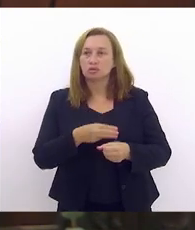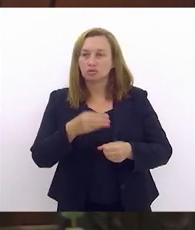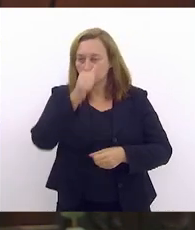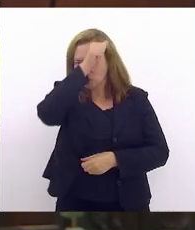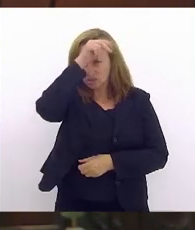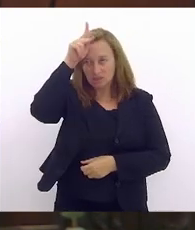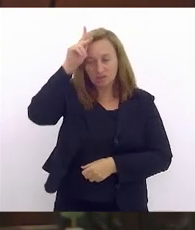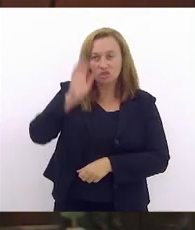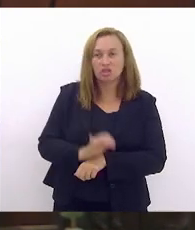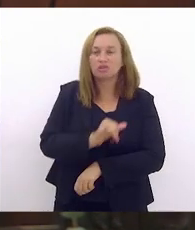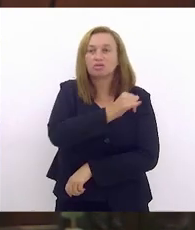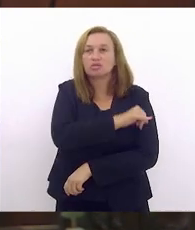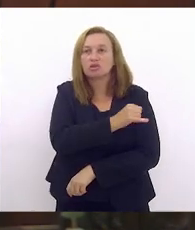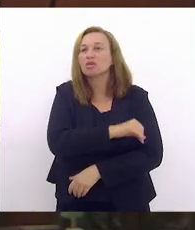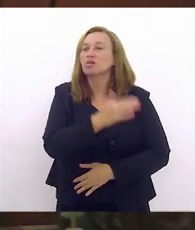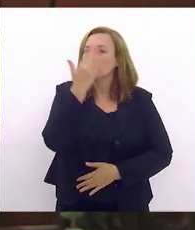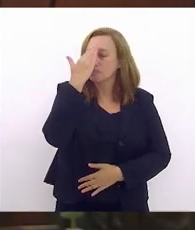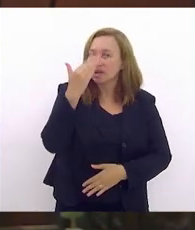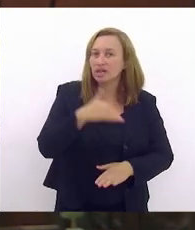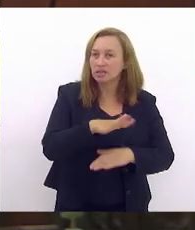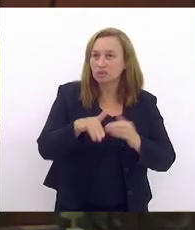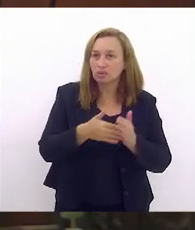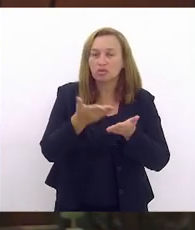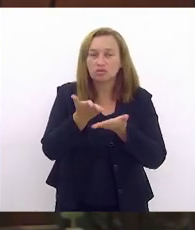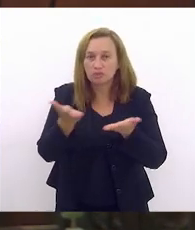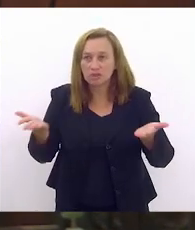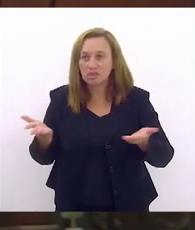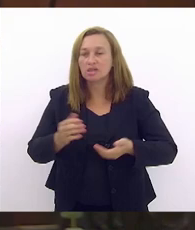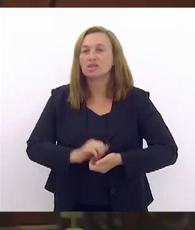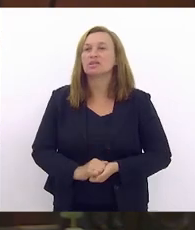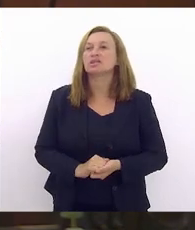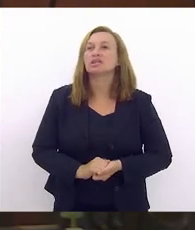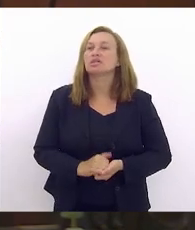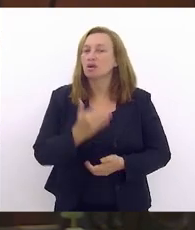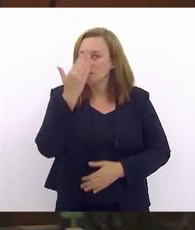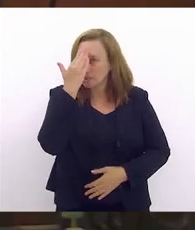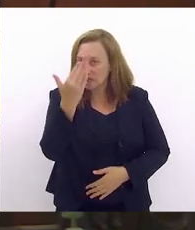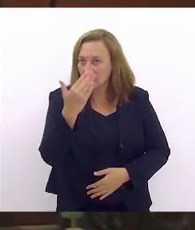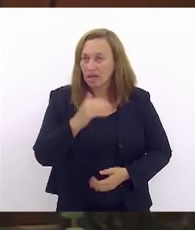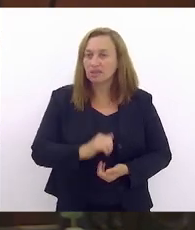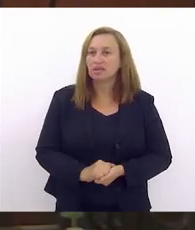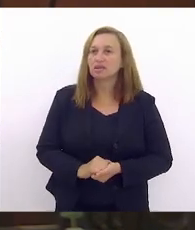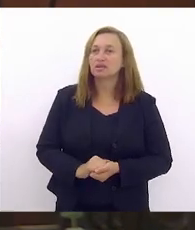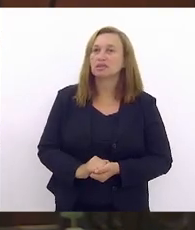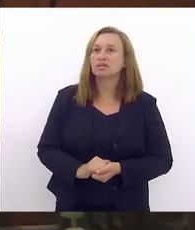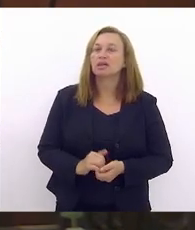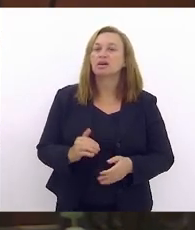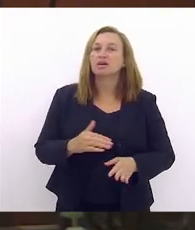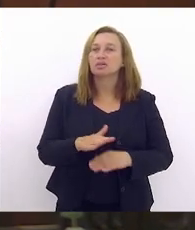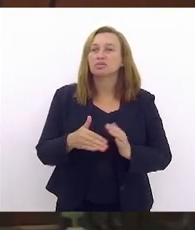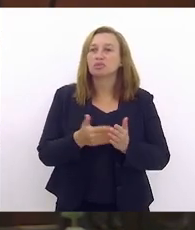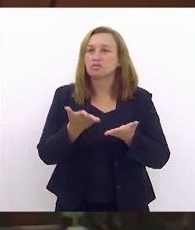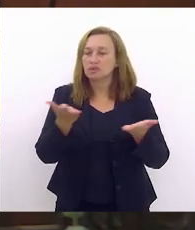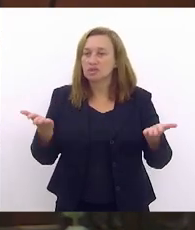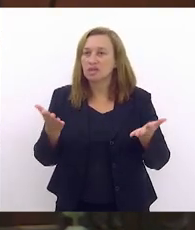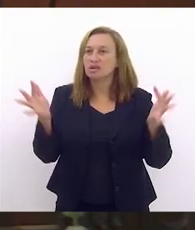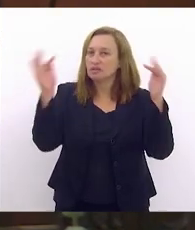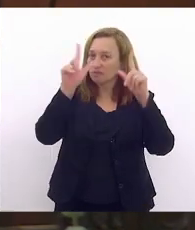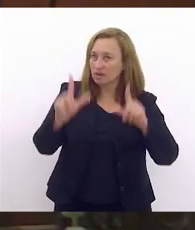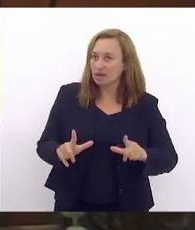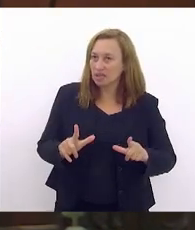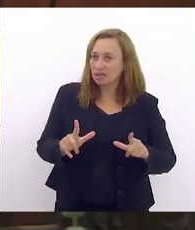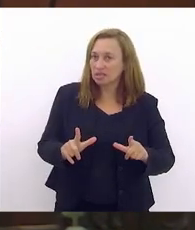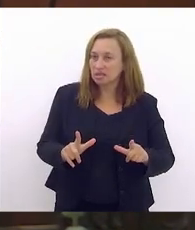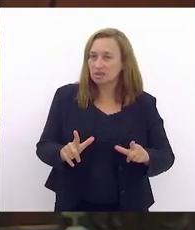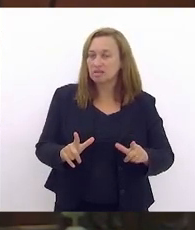Janeiro. Muito obrigado a todos, obrigado a todos os presidentes presentes, muito obrigado aos casais que estão aí. Fico feliz com a presença de